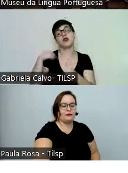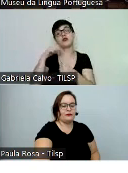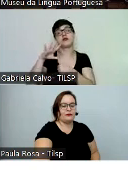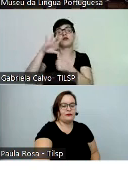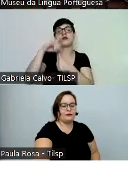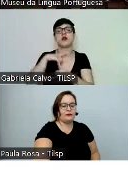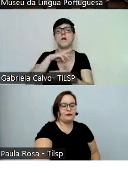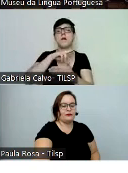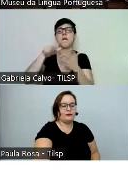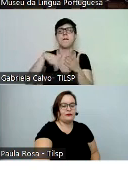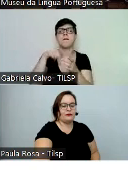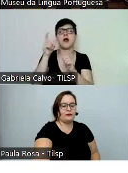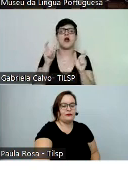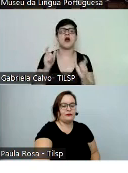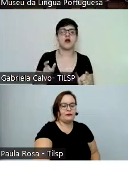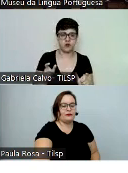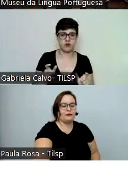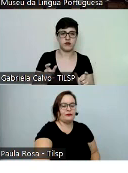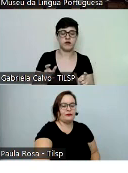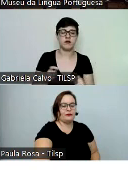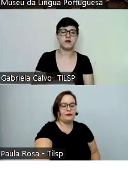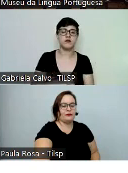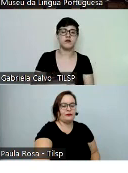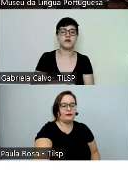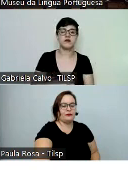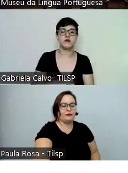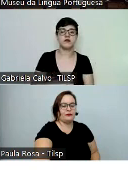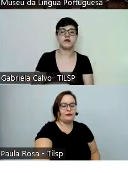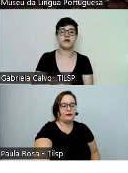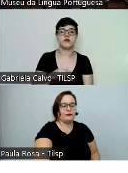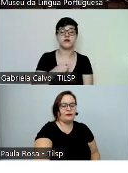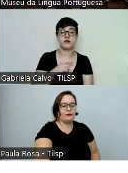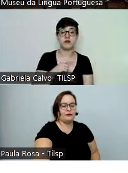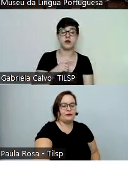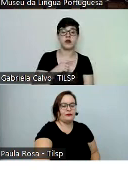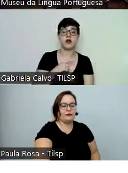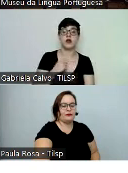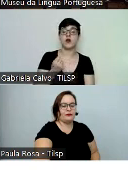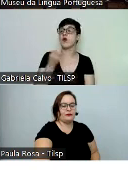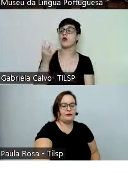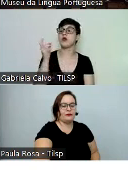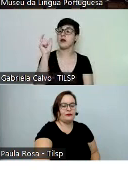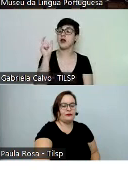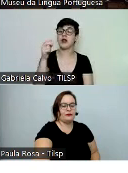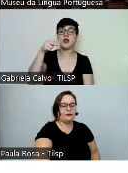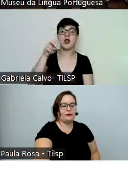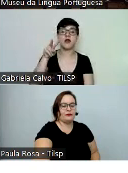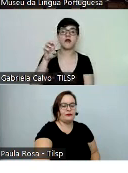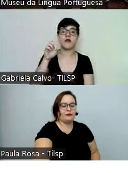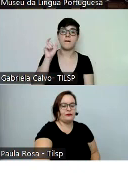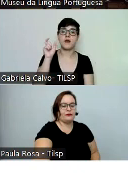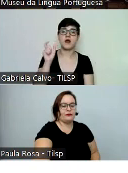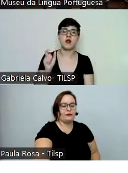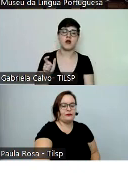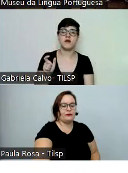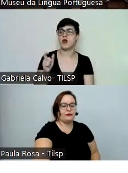para Neves é um mito e os inimigos esquimóticos não tem centenas de palavras para neve é mentira é